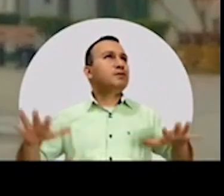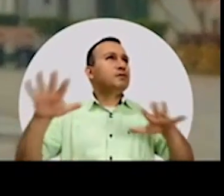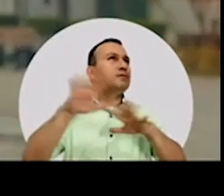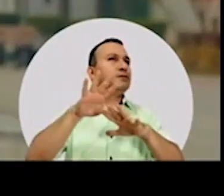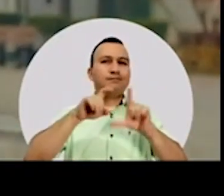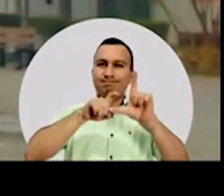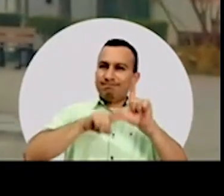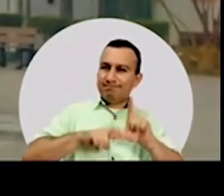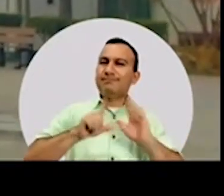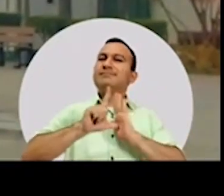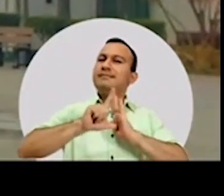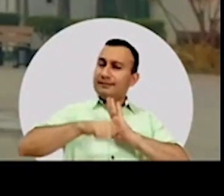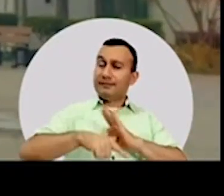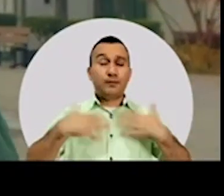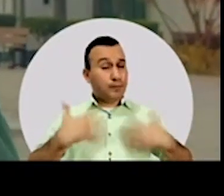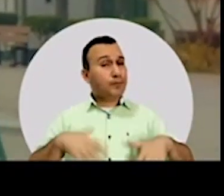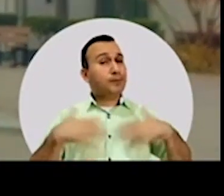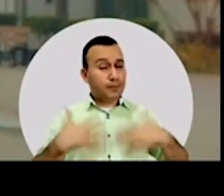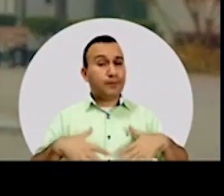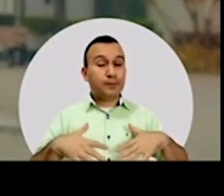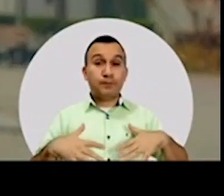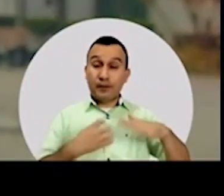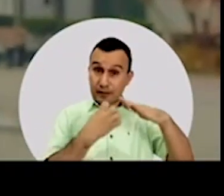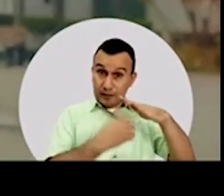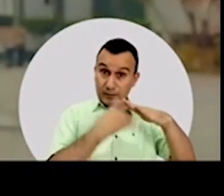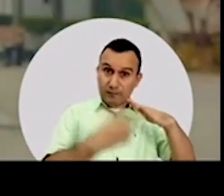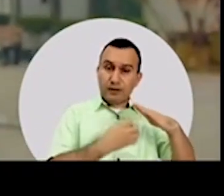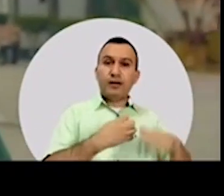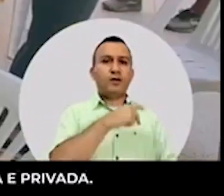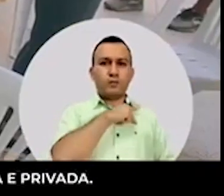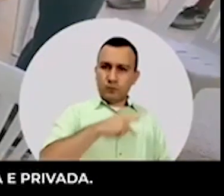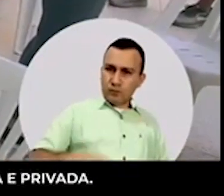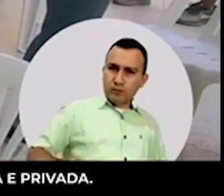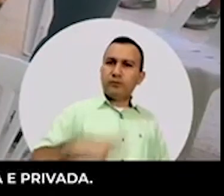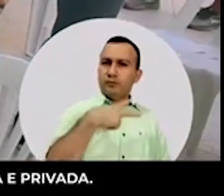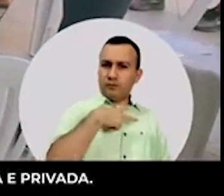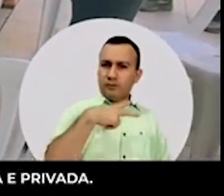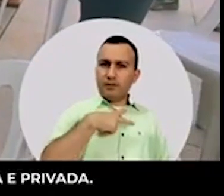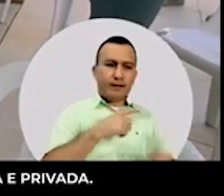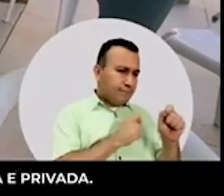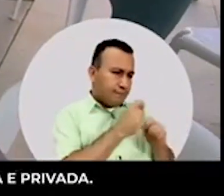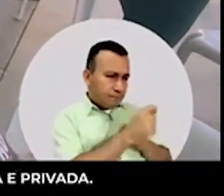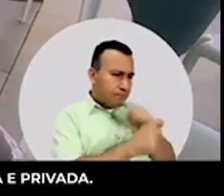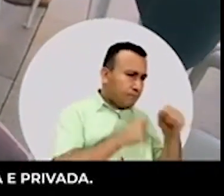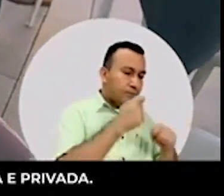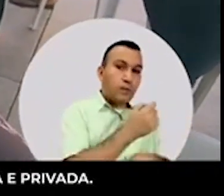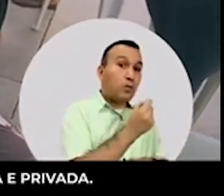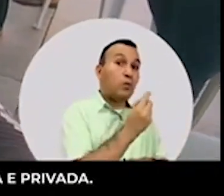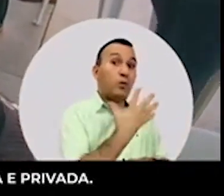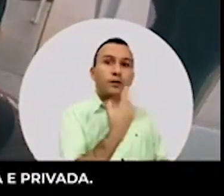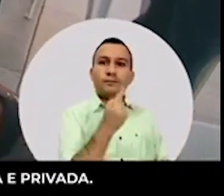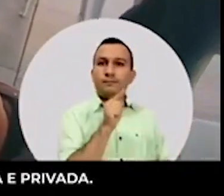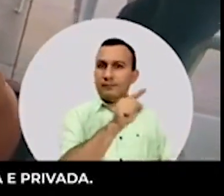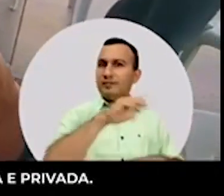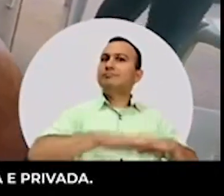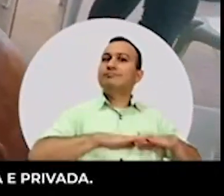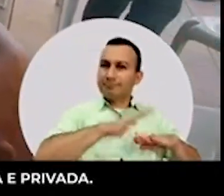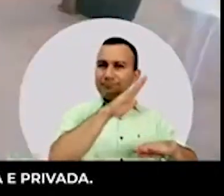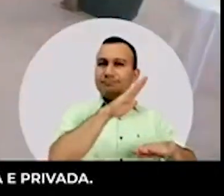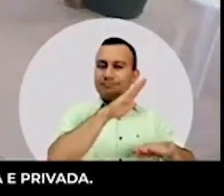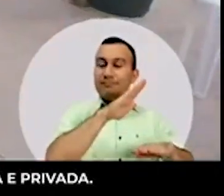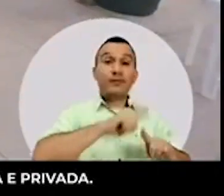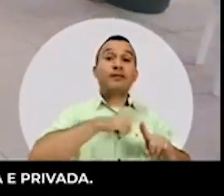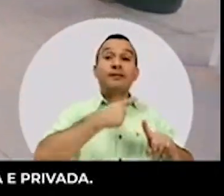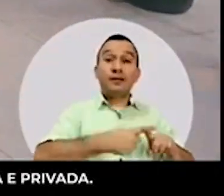sofreu vendo as contas atrasarem durante a pandemia. Foram 5 dias de atendimento e mais de 1.000